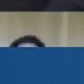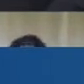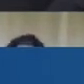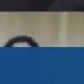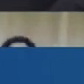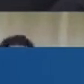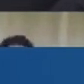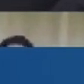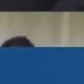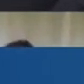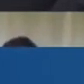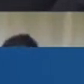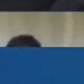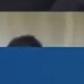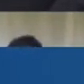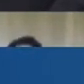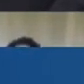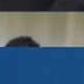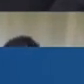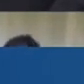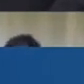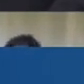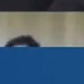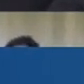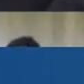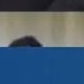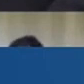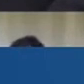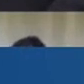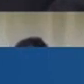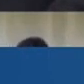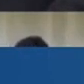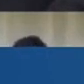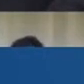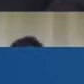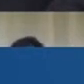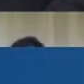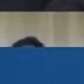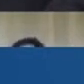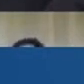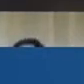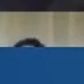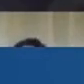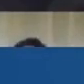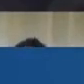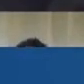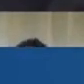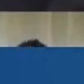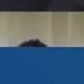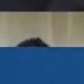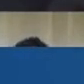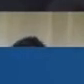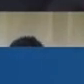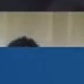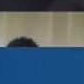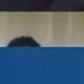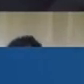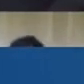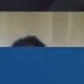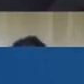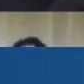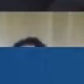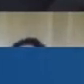participação. Ele confirma a participação de Rony Lessa e ele traz os